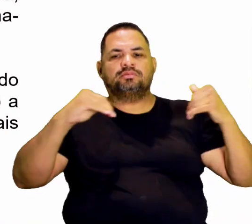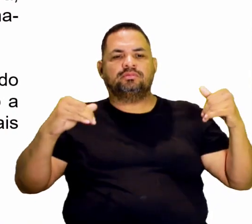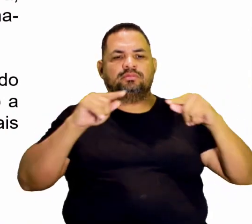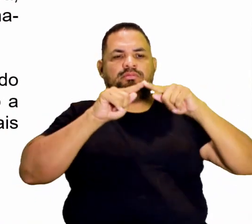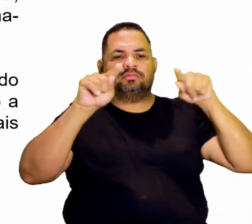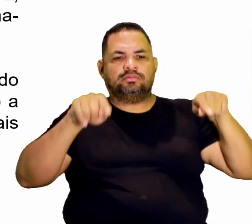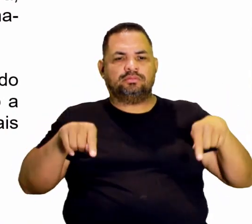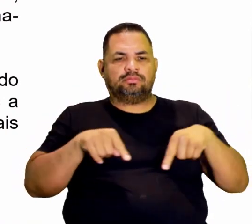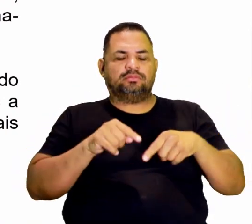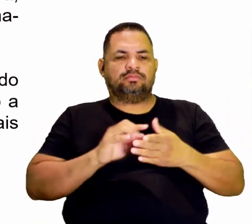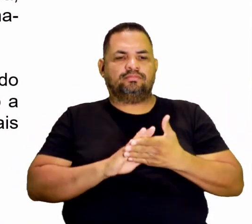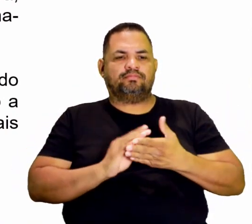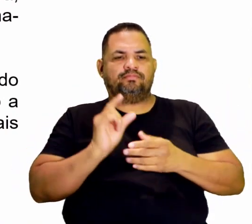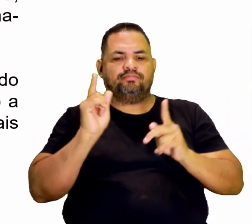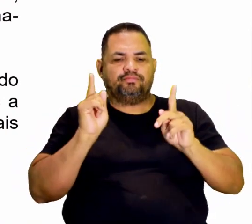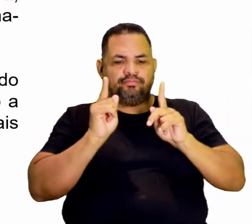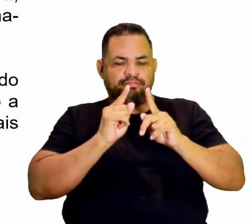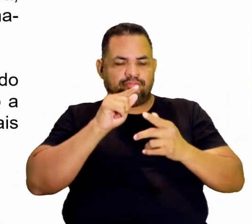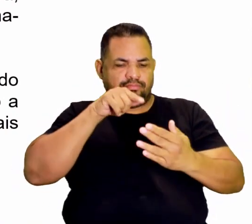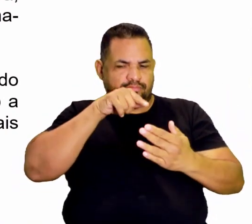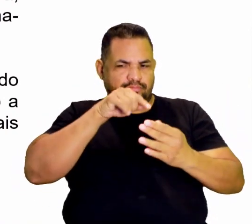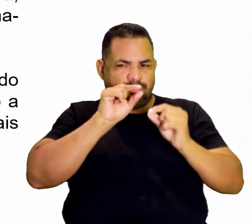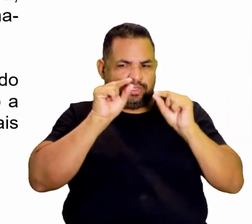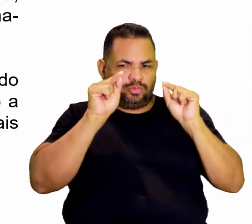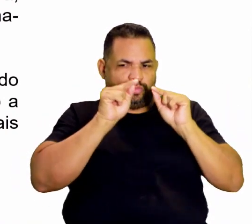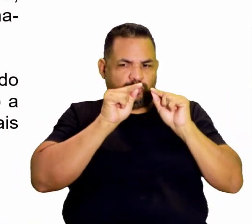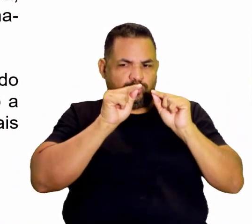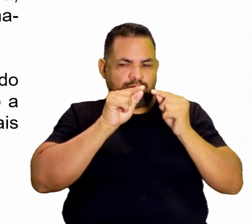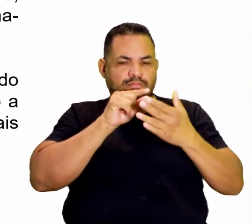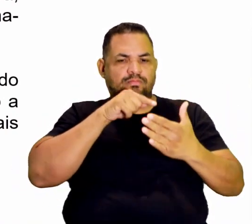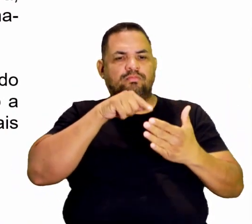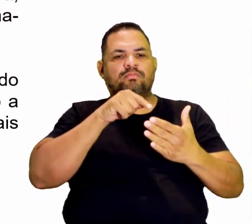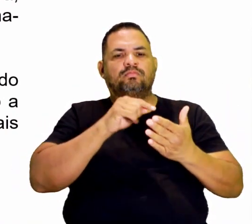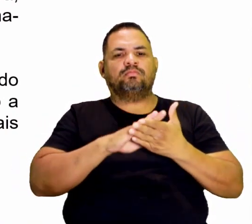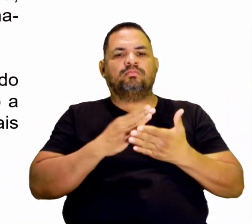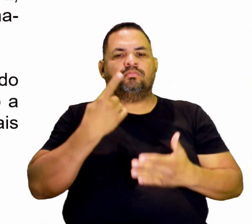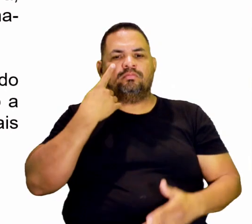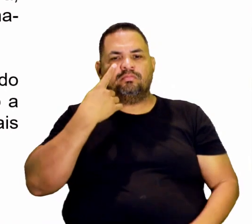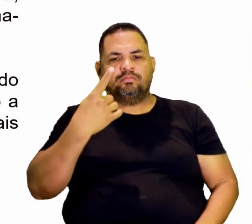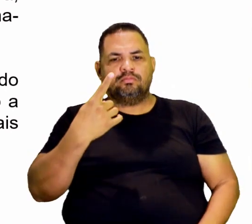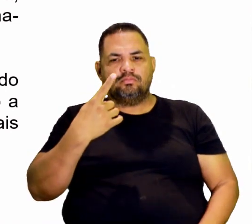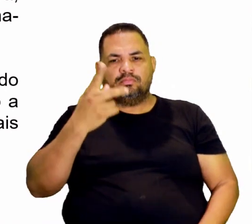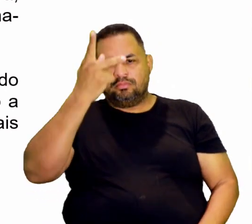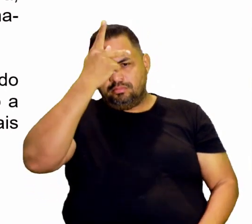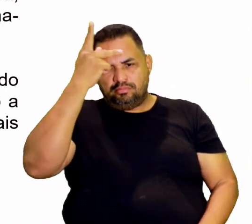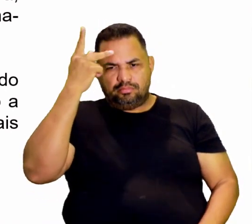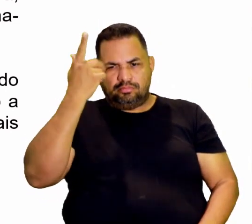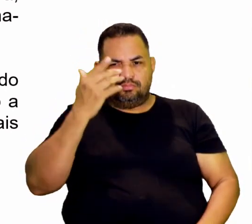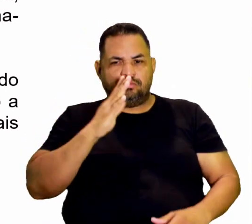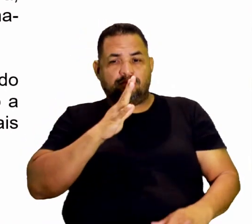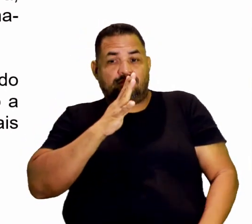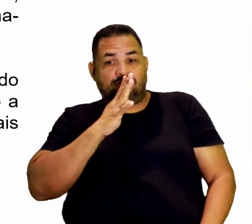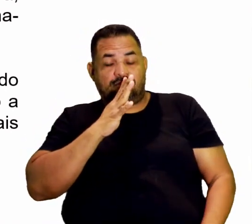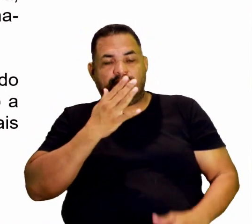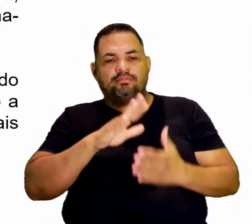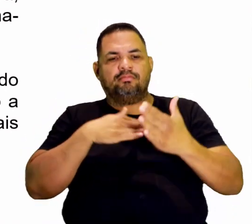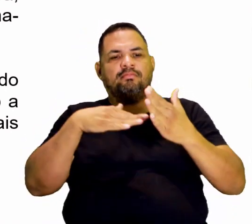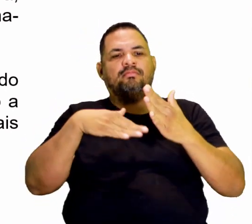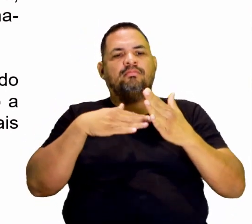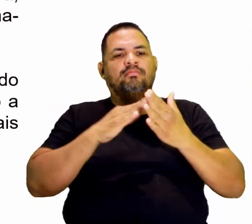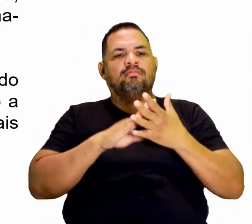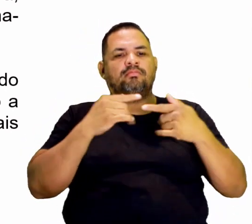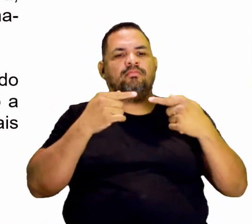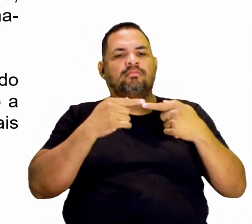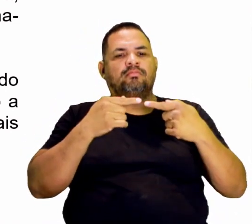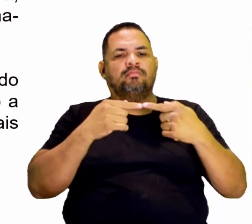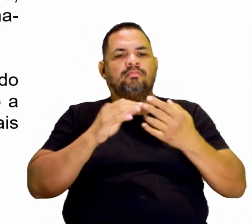quadros em pequenas pinceladas. É o observador que, ao admirar a pintura,